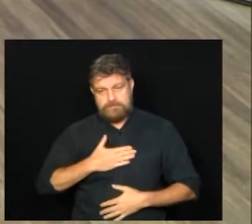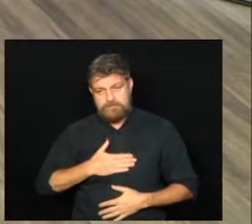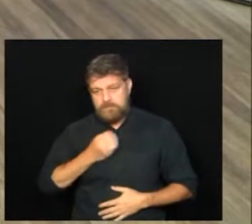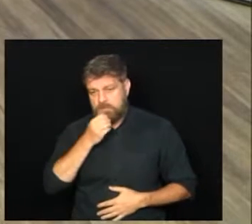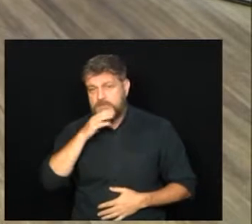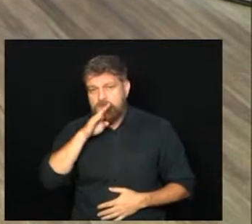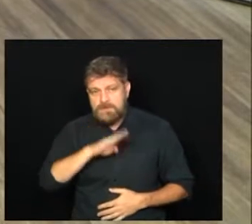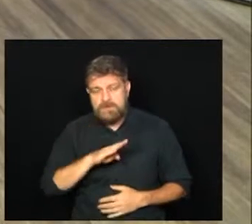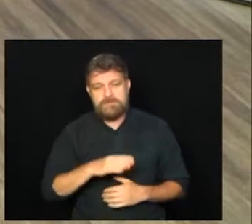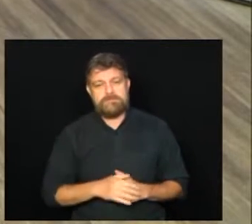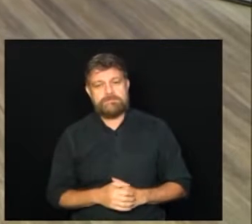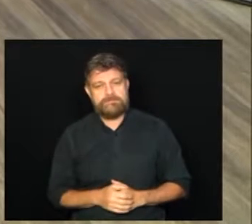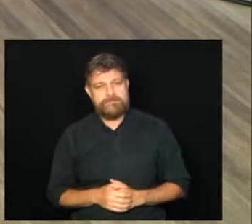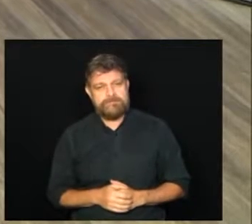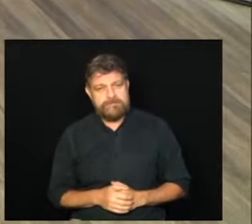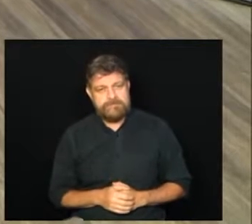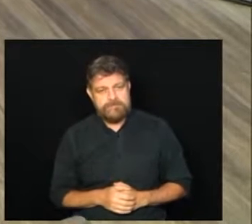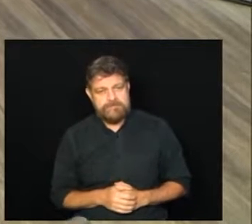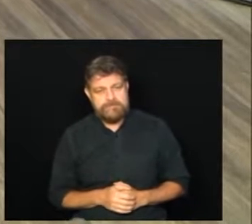André.